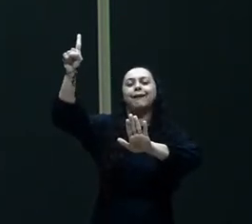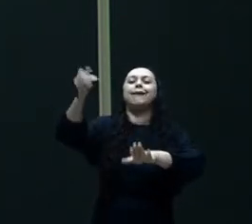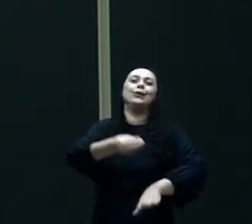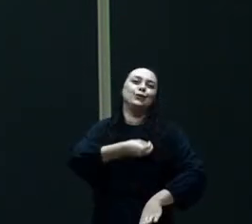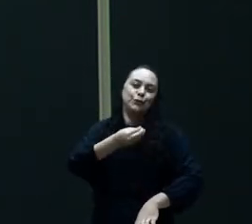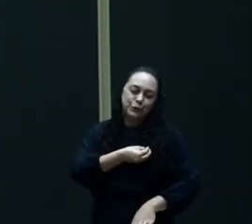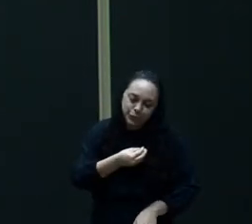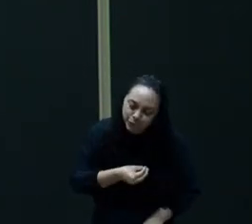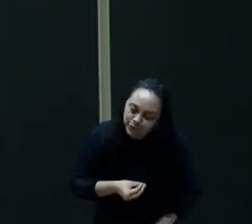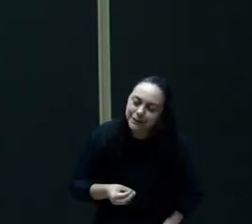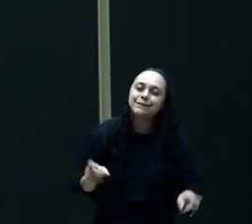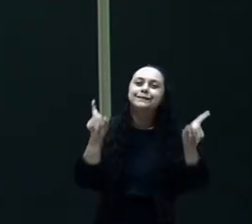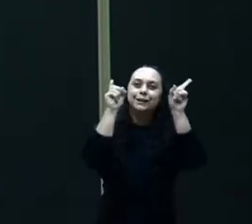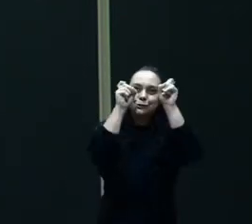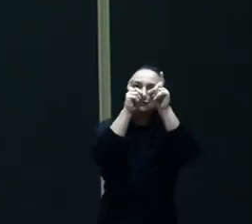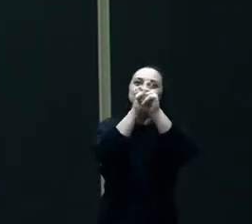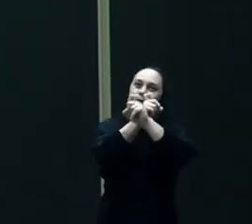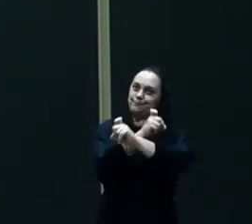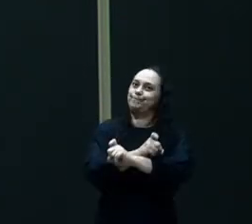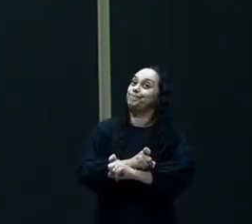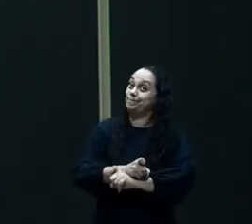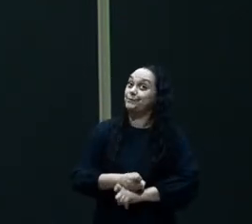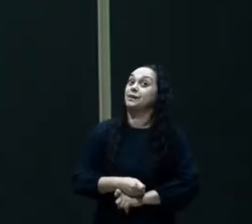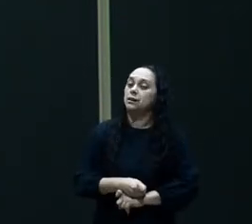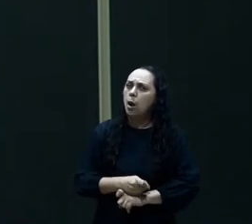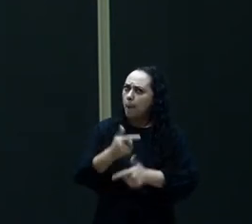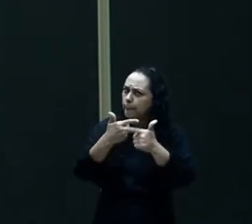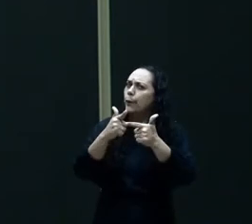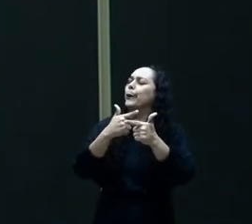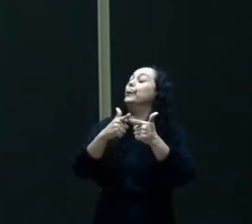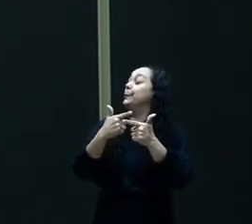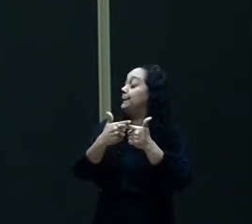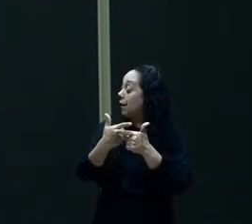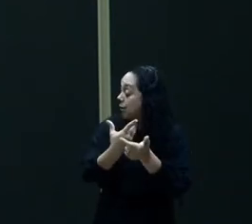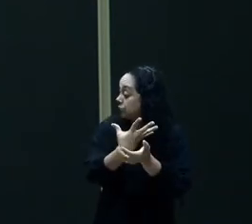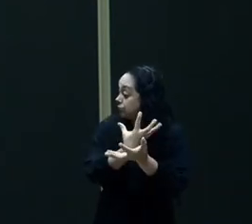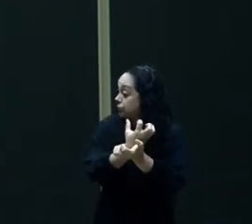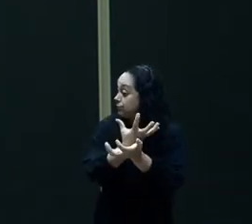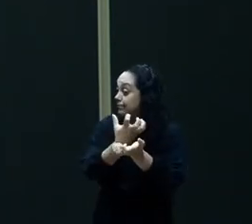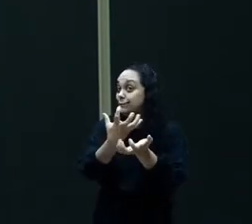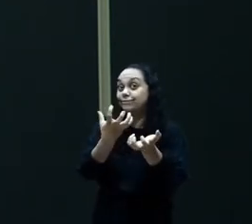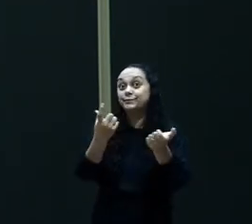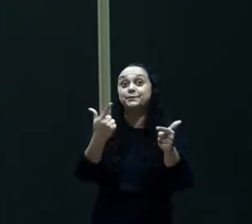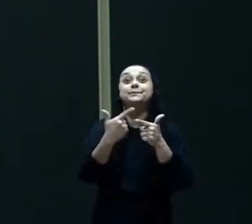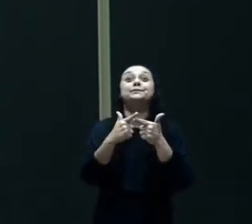a vida de Paulo teve muitos problemas muitos